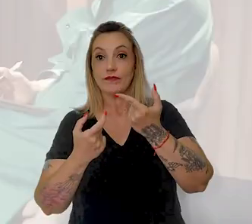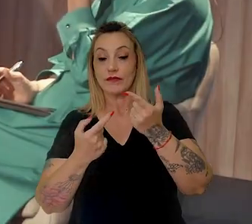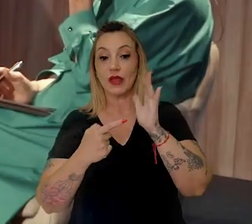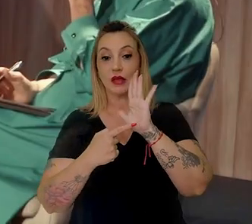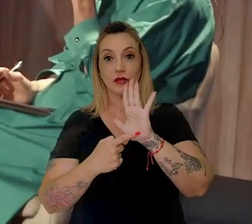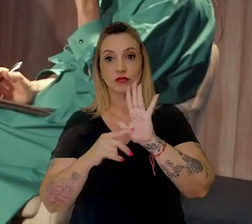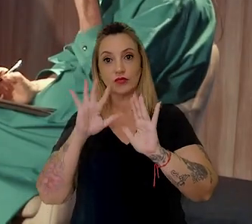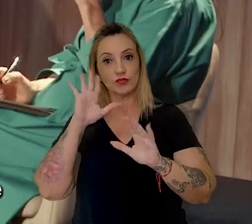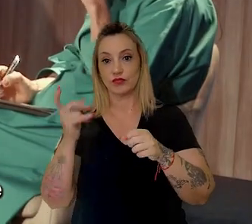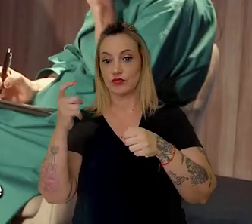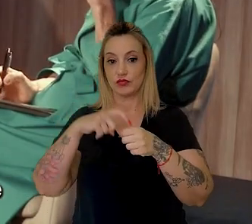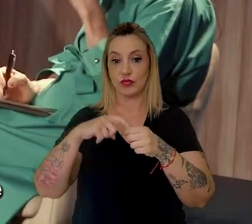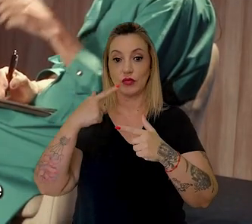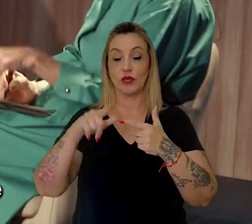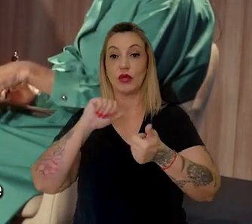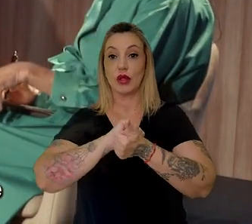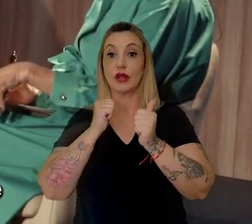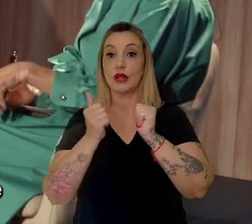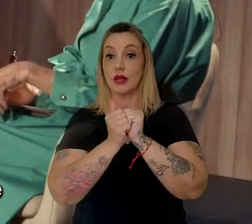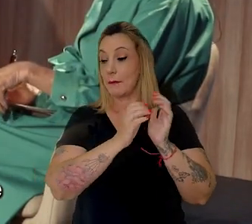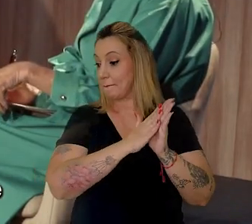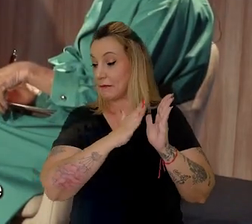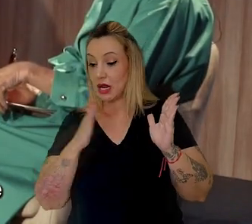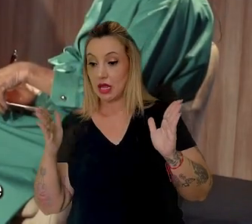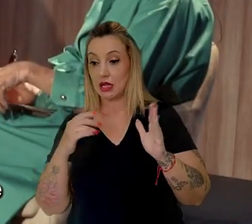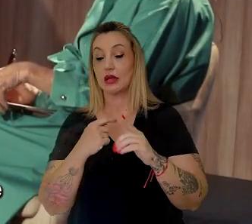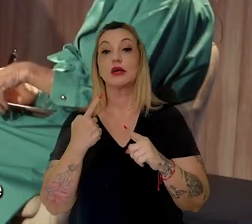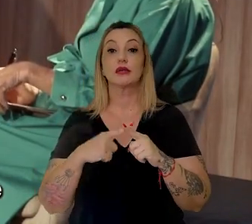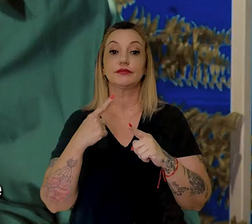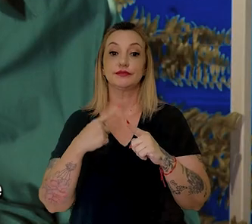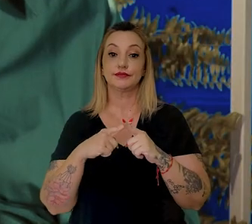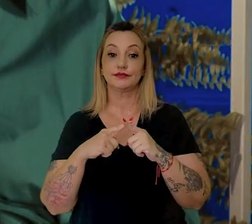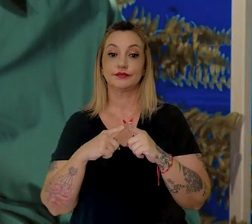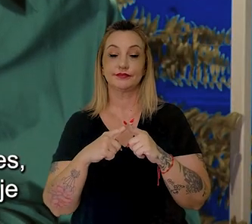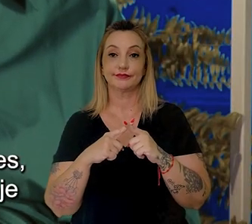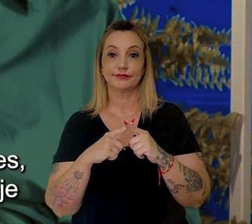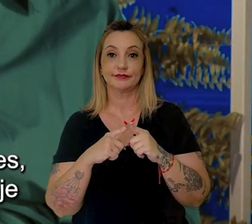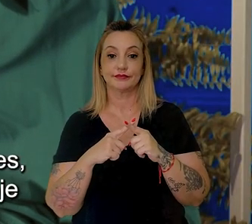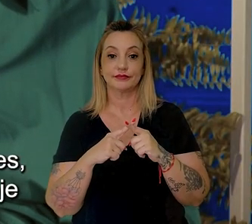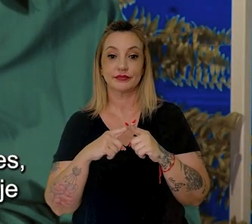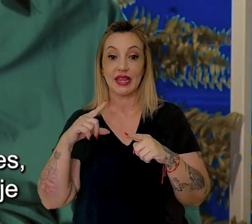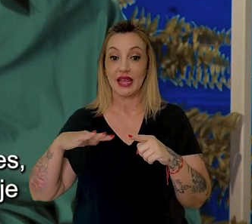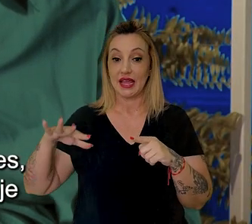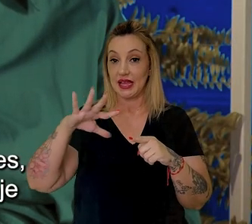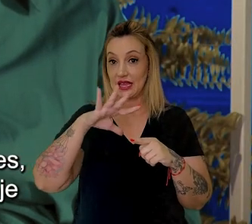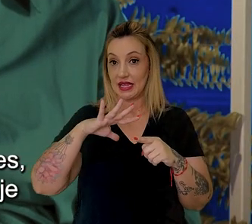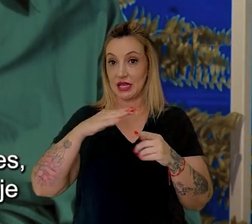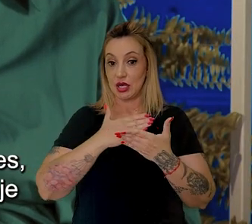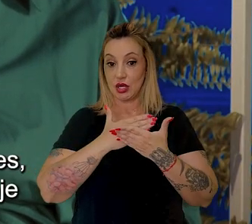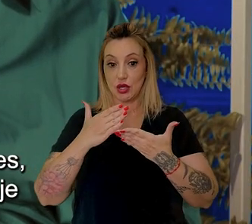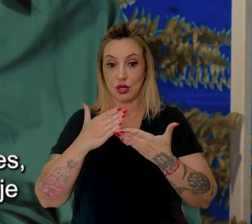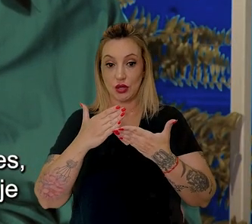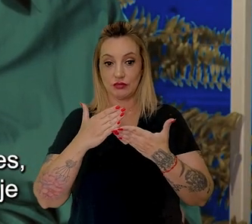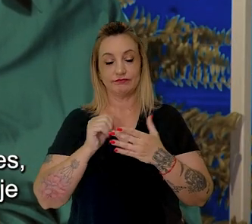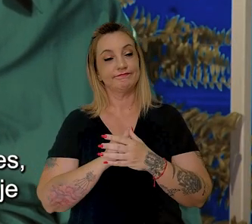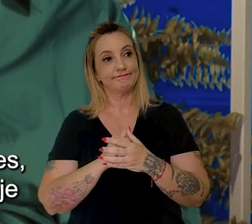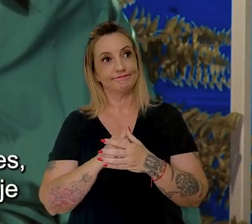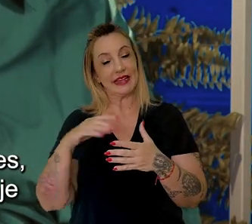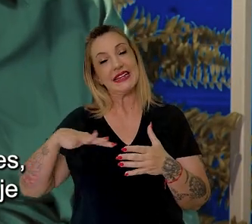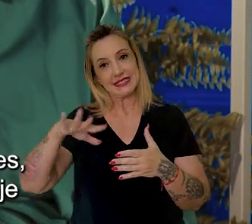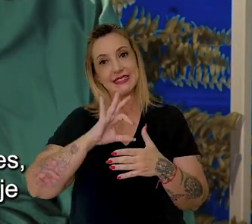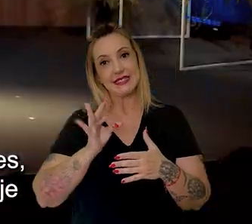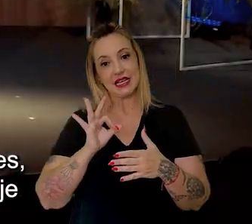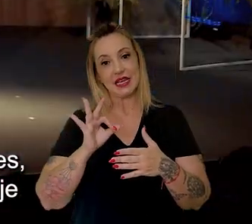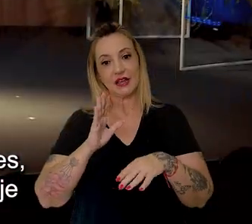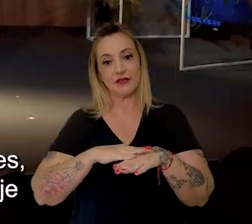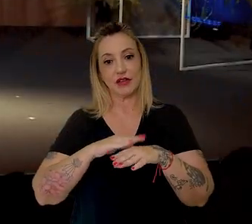voltar e o problema da adaptação de longo prazo porque é o as cidades vamos começar pelas cidades as cidades